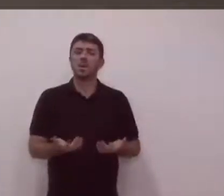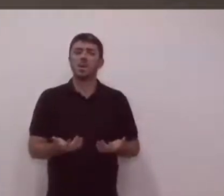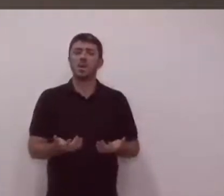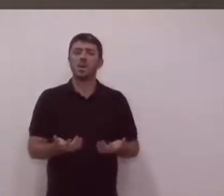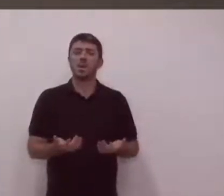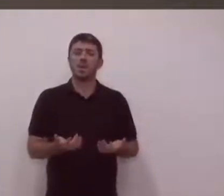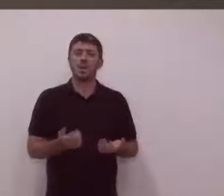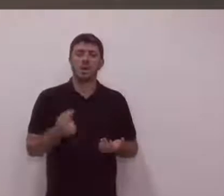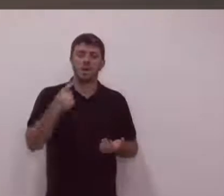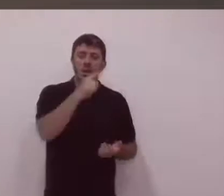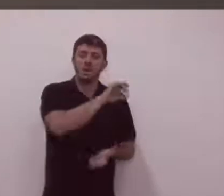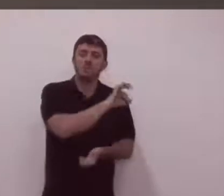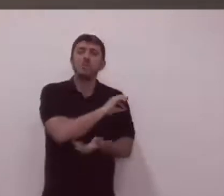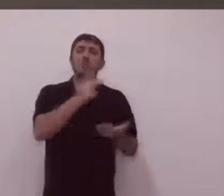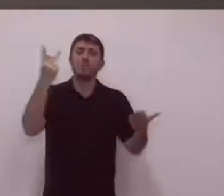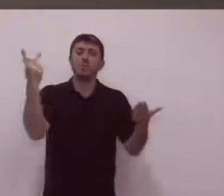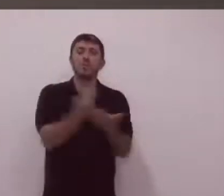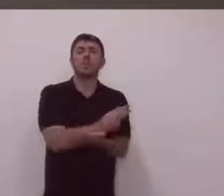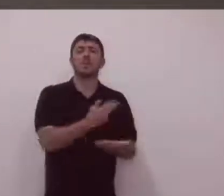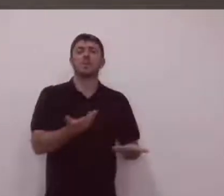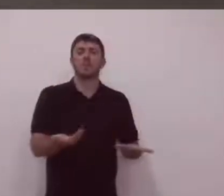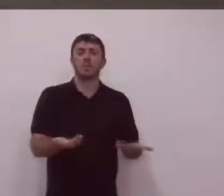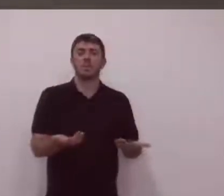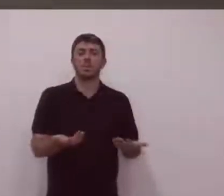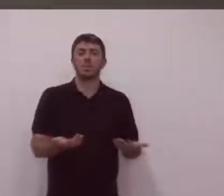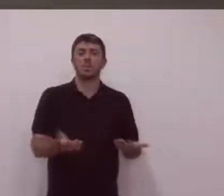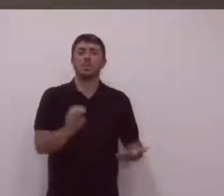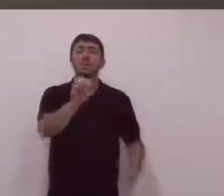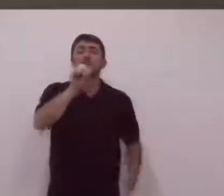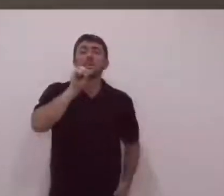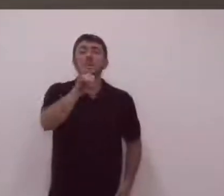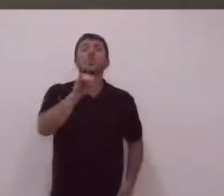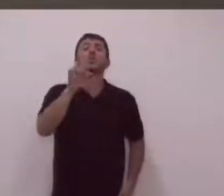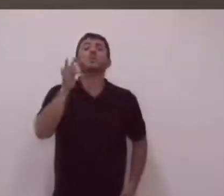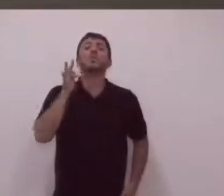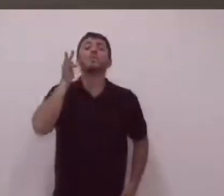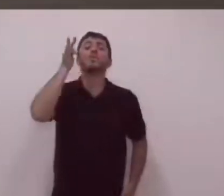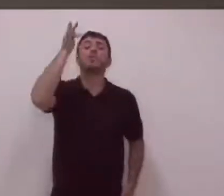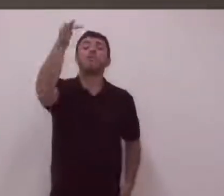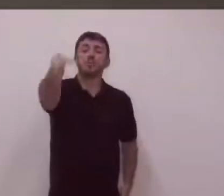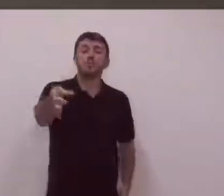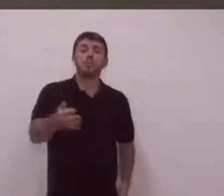e se amanhã ou depois seja julgado